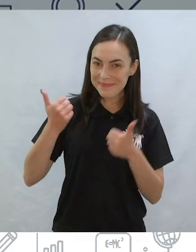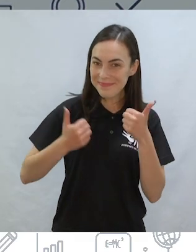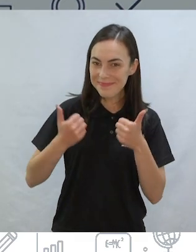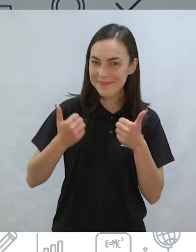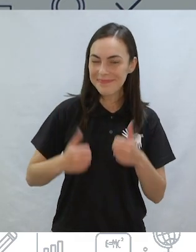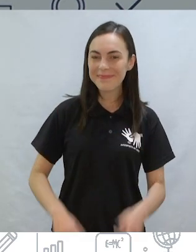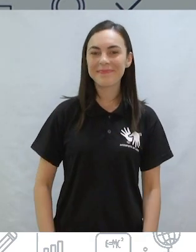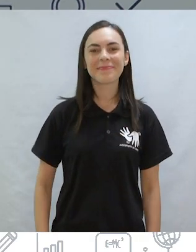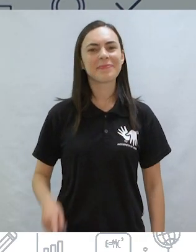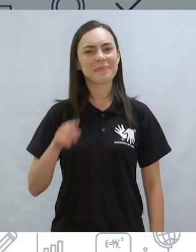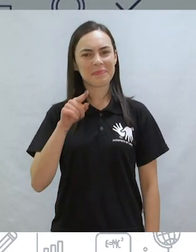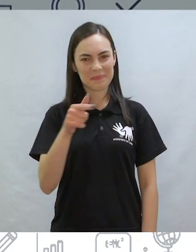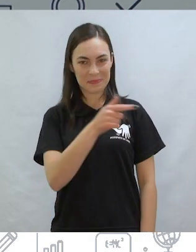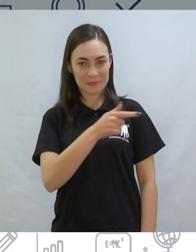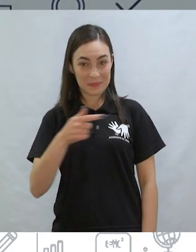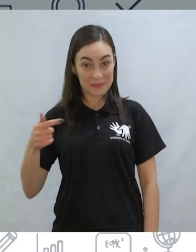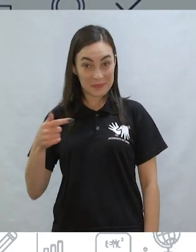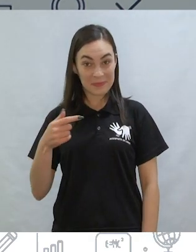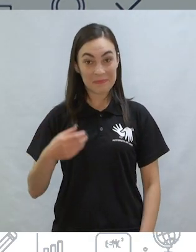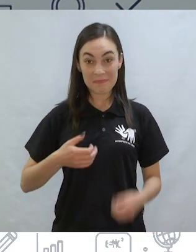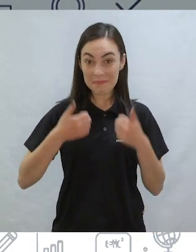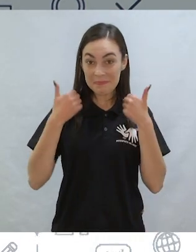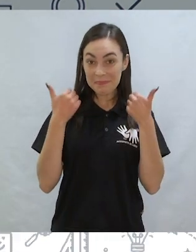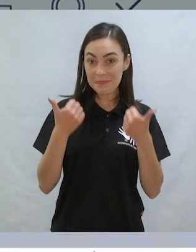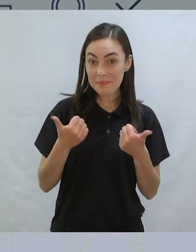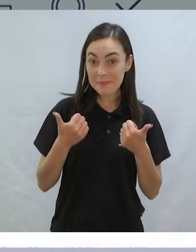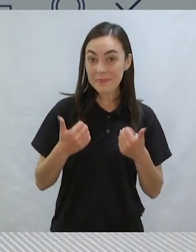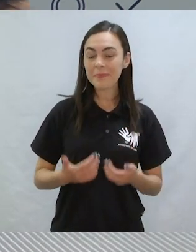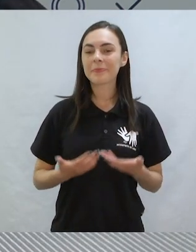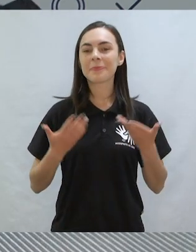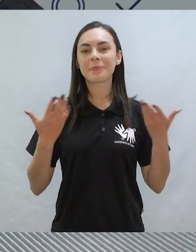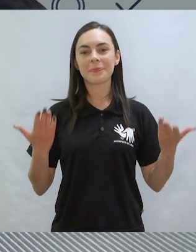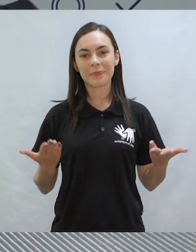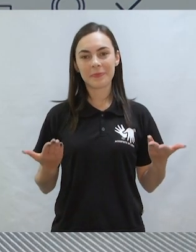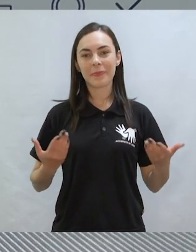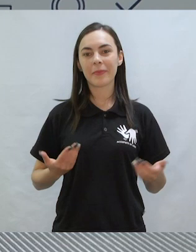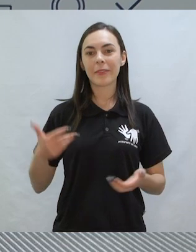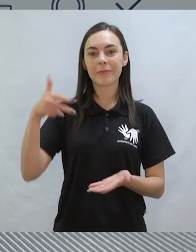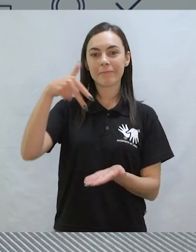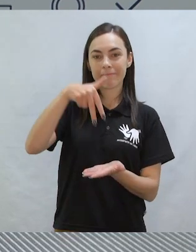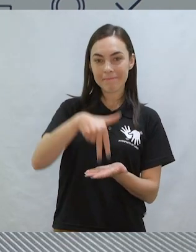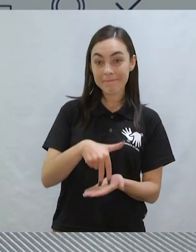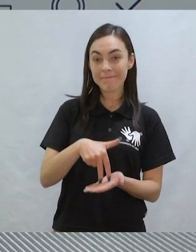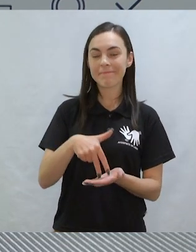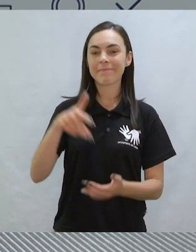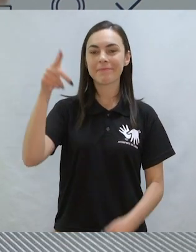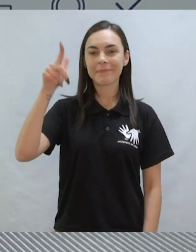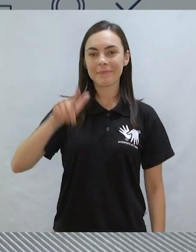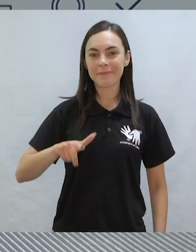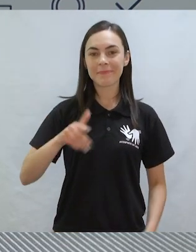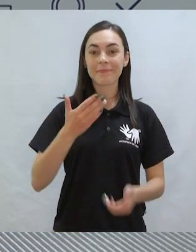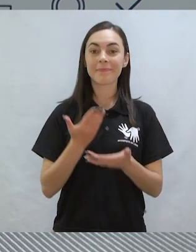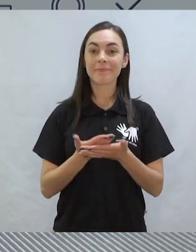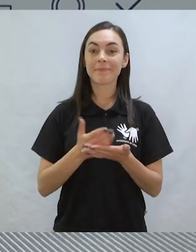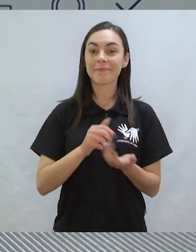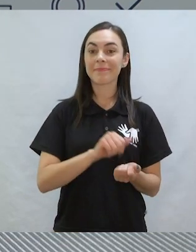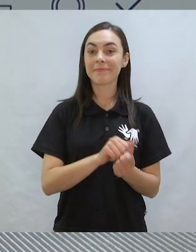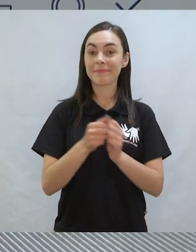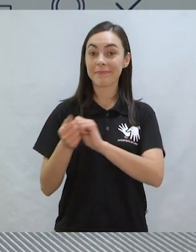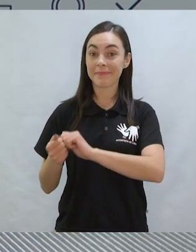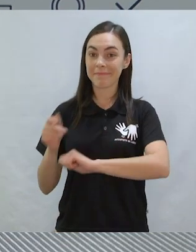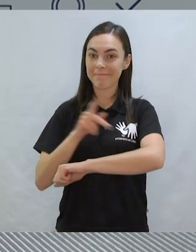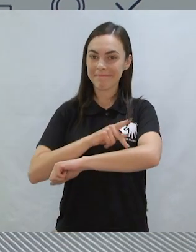Estudantes, tudo bem com vocês? Passaram bem a semana? Então, estamos aqui novamente para nossa aula de